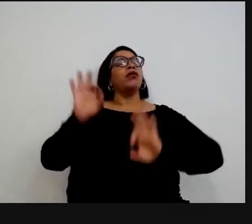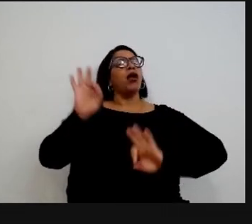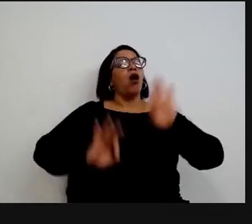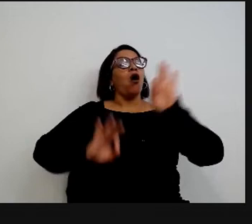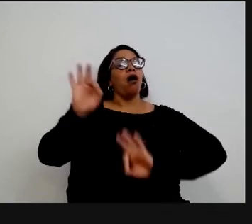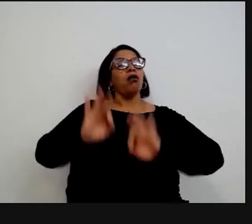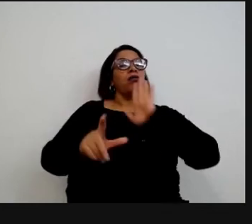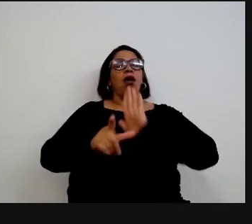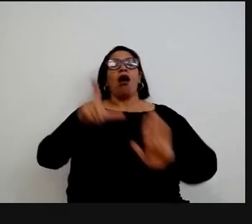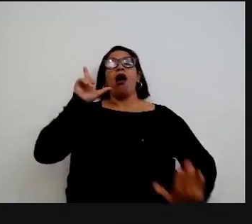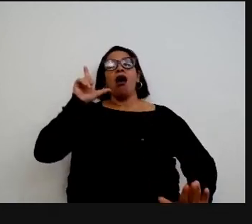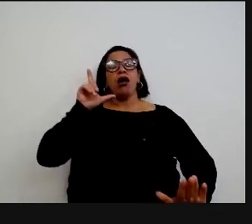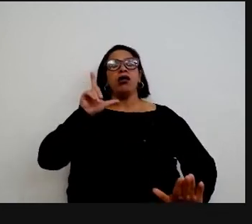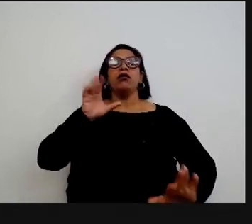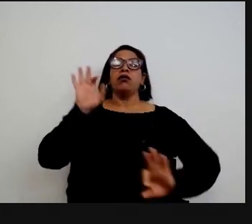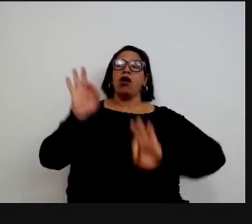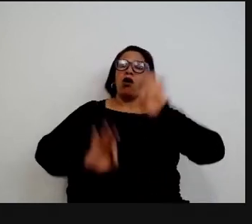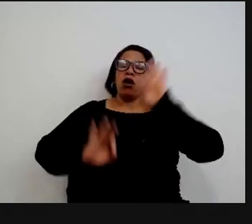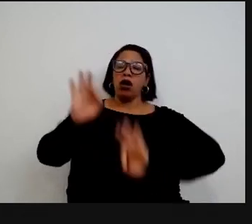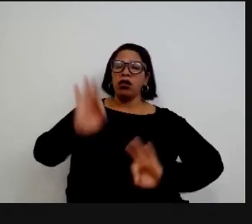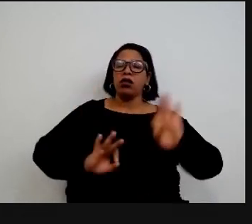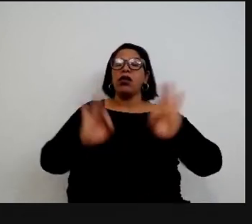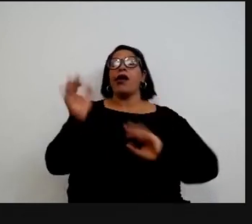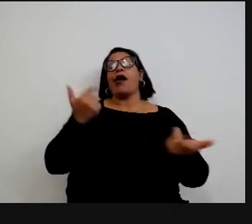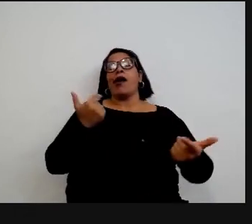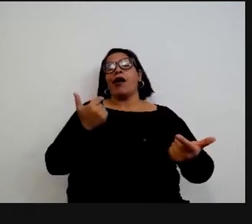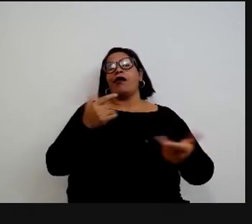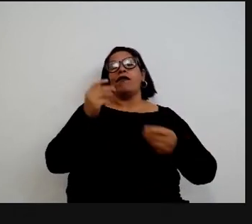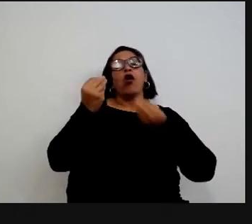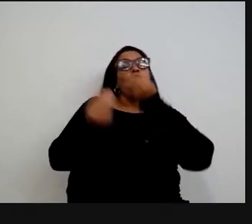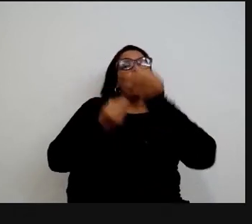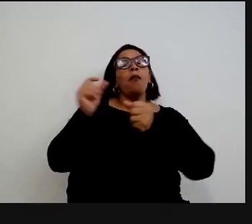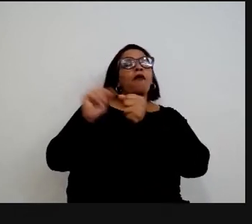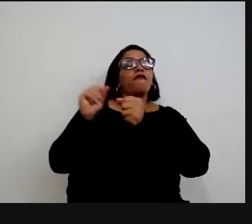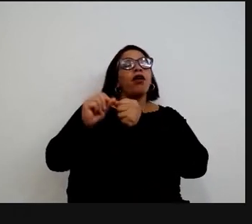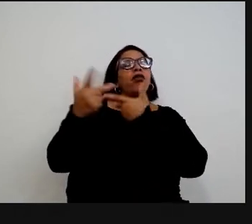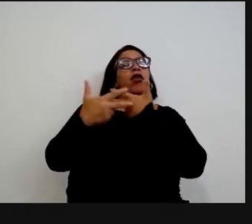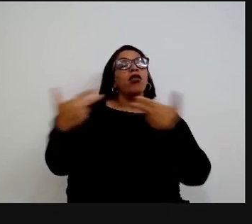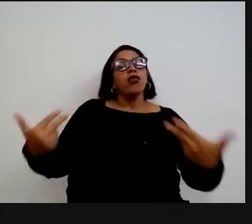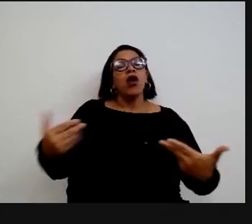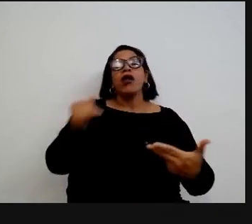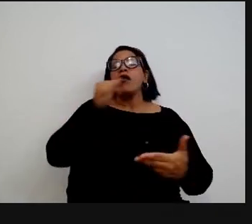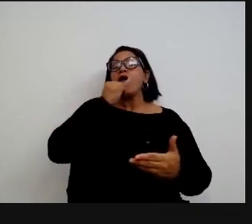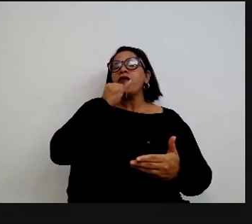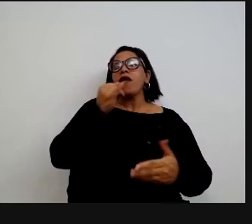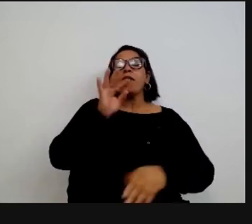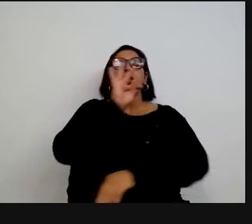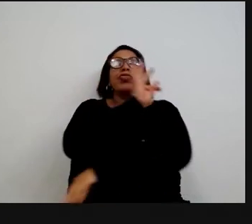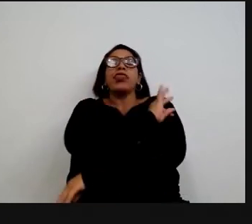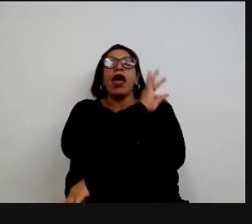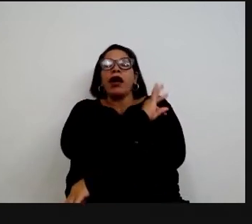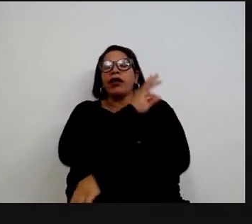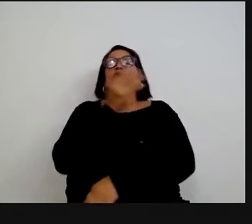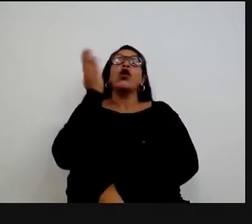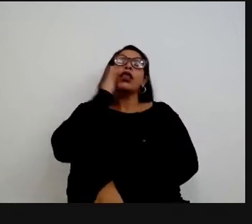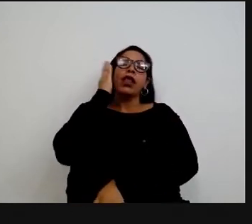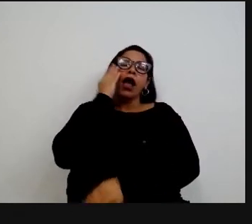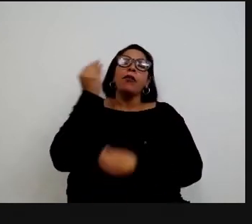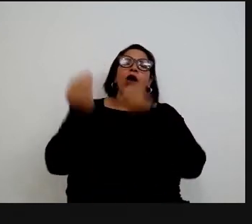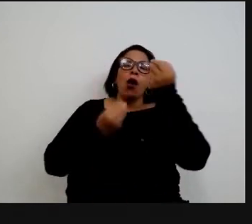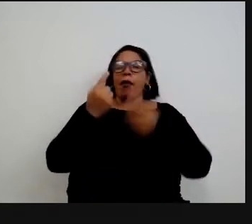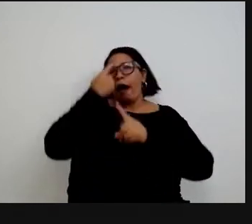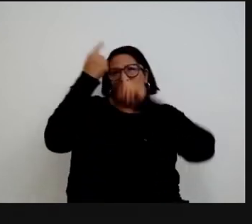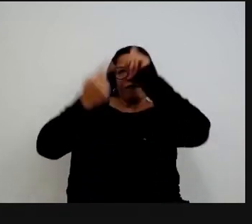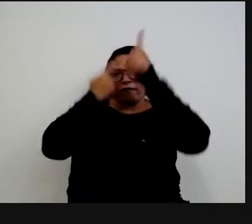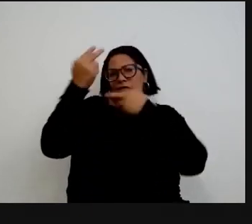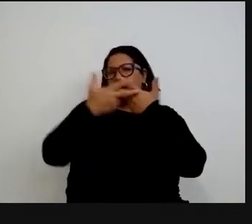se tem alguém pensando em organizar aquilo, definir diretrizes, definir princípios, processo. Não é cada técnico também chegar e começar a